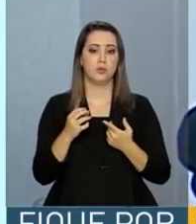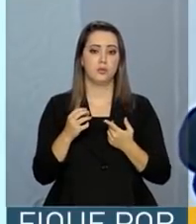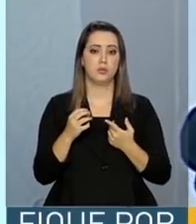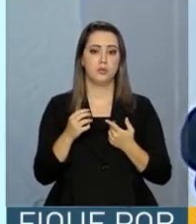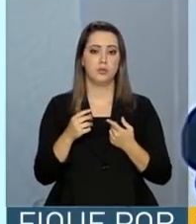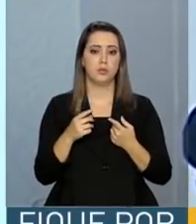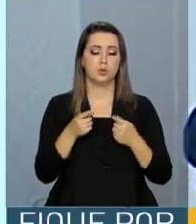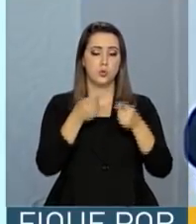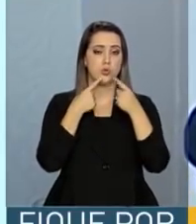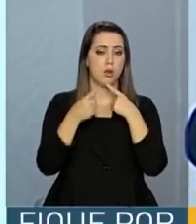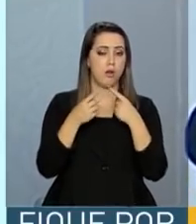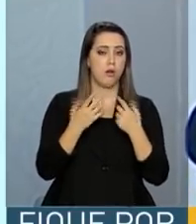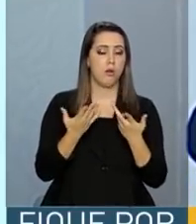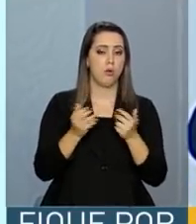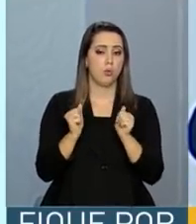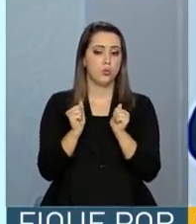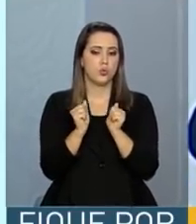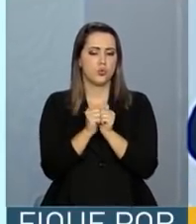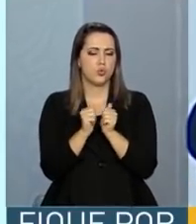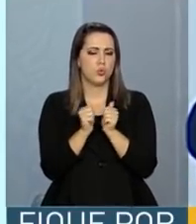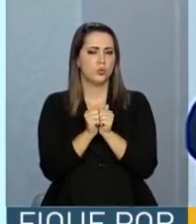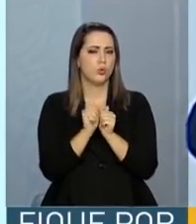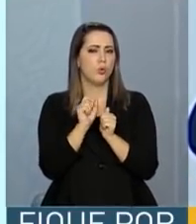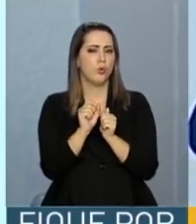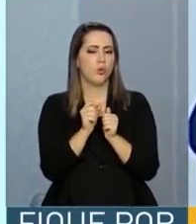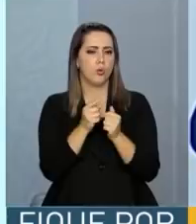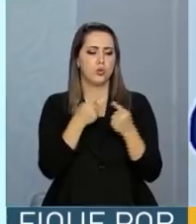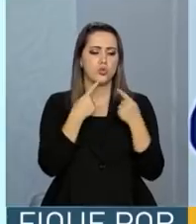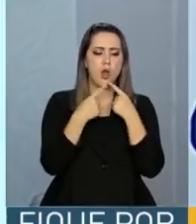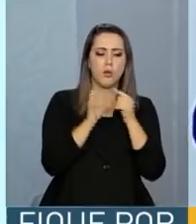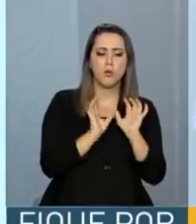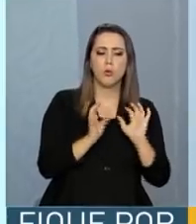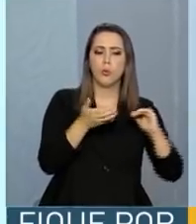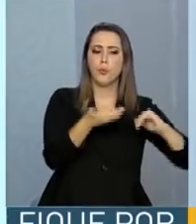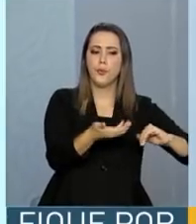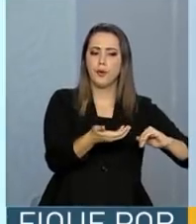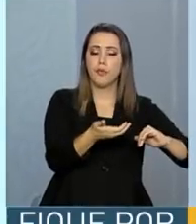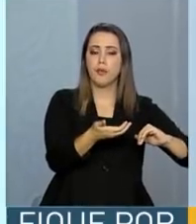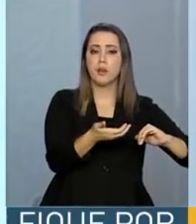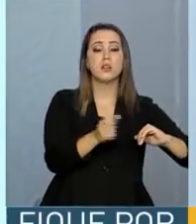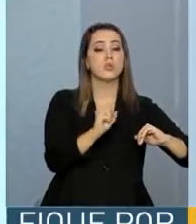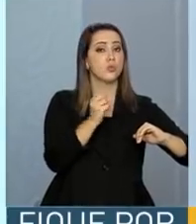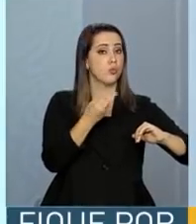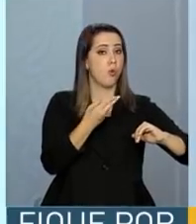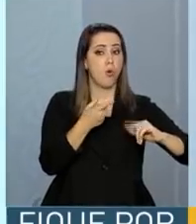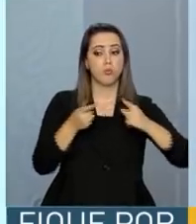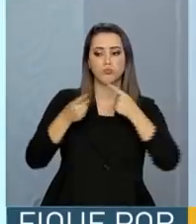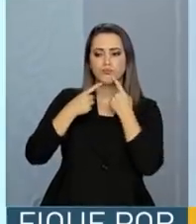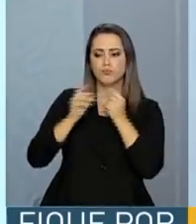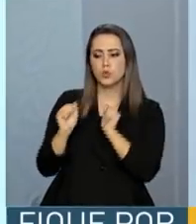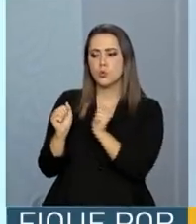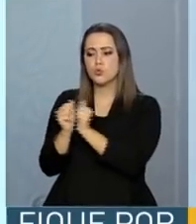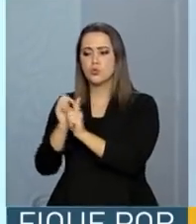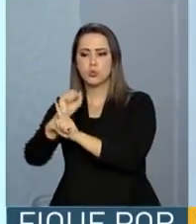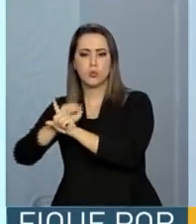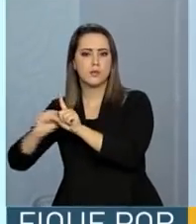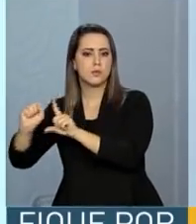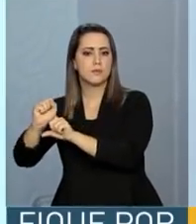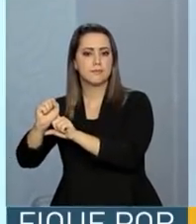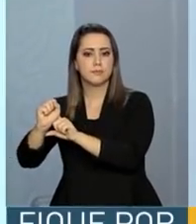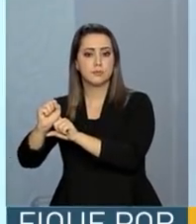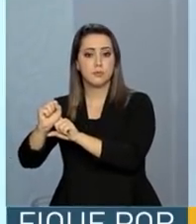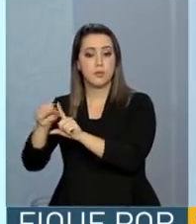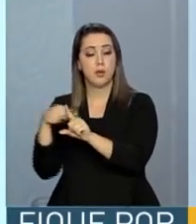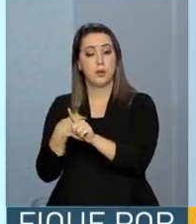diálogo com o congresso e diálogo com a sociedade porque o nosso ministro trabalho foi